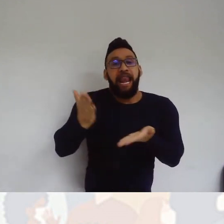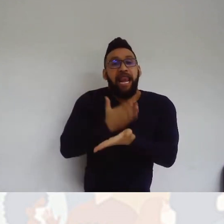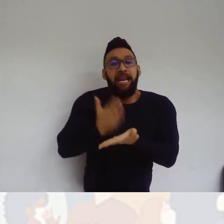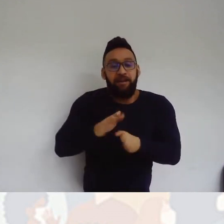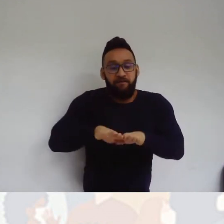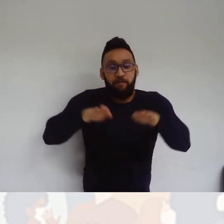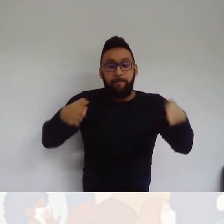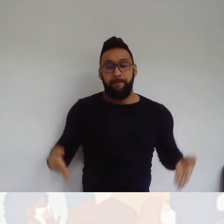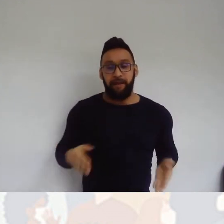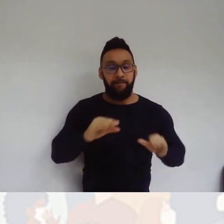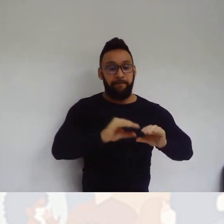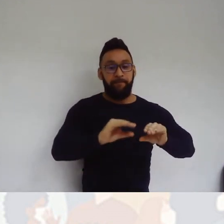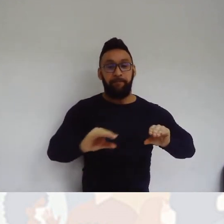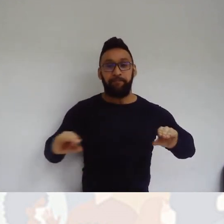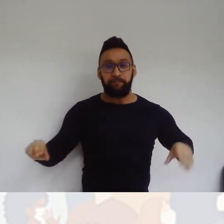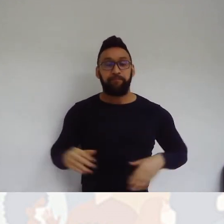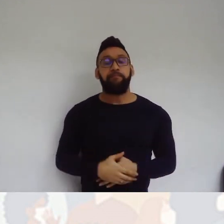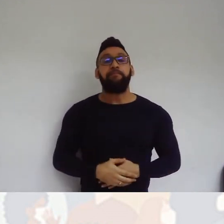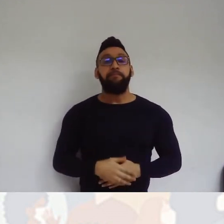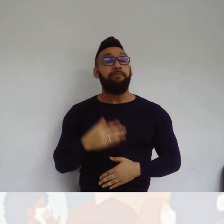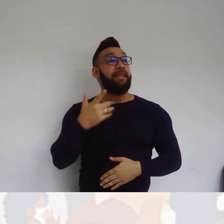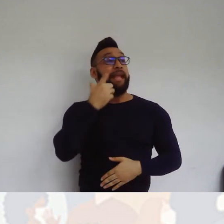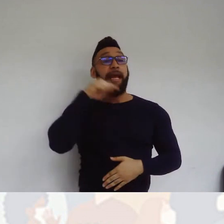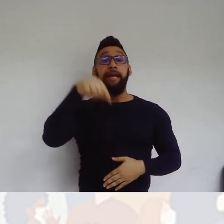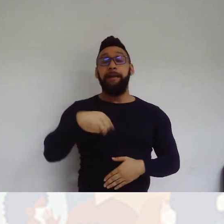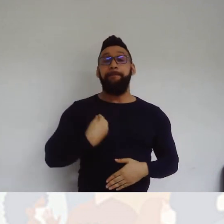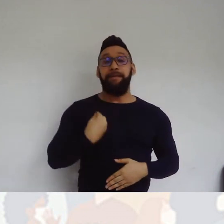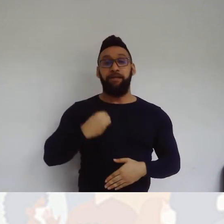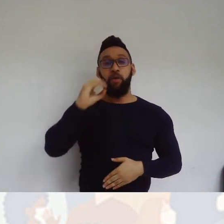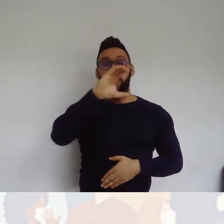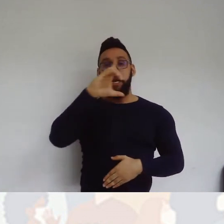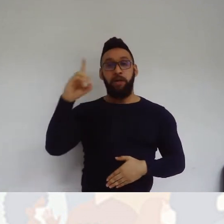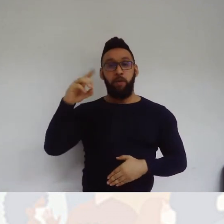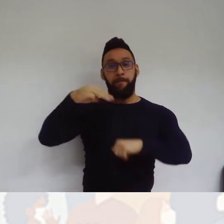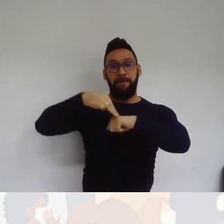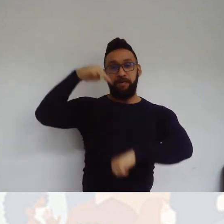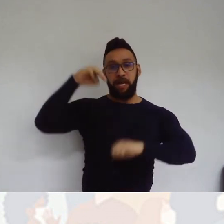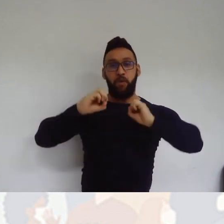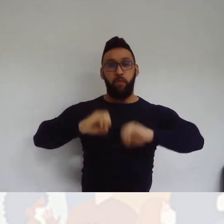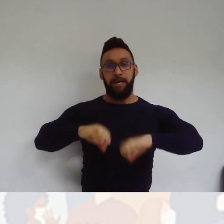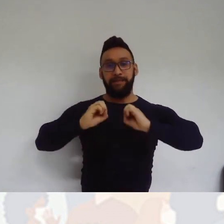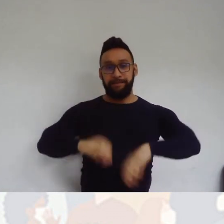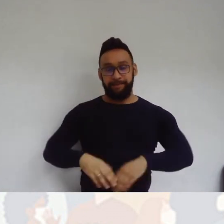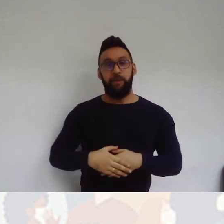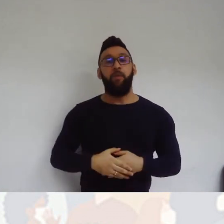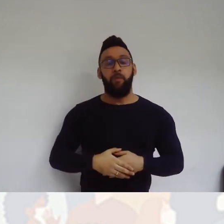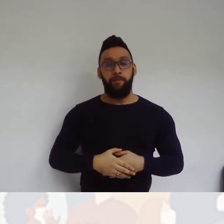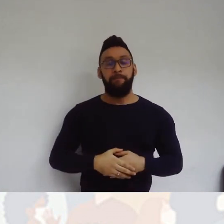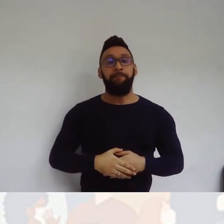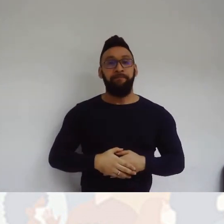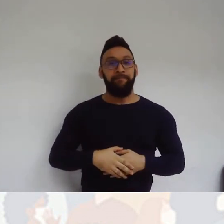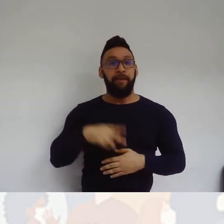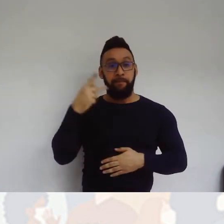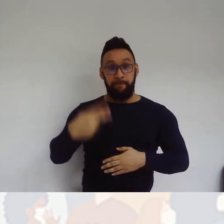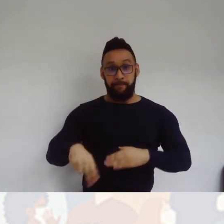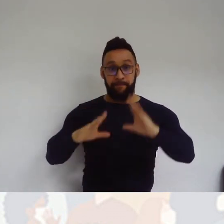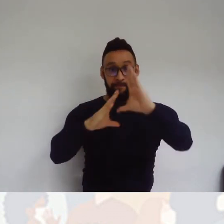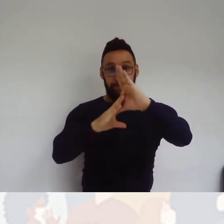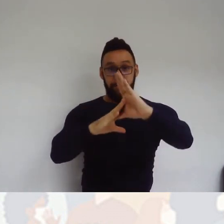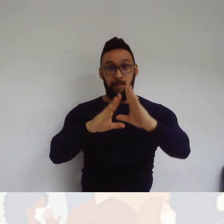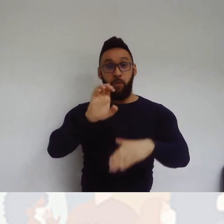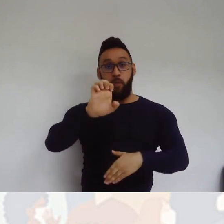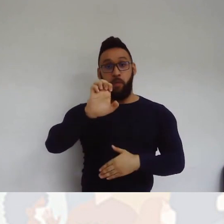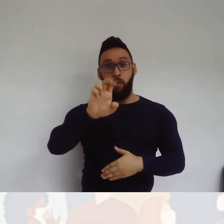registrar a presença da coordenadora do mestrado em Educação e Ensino, o nosso Maier, aqui da UES, professora